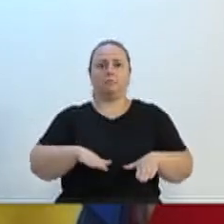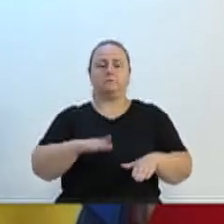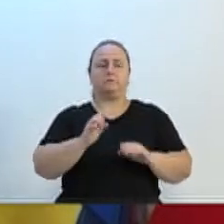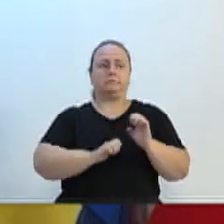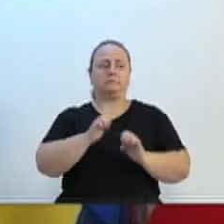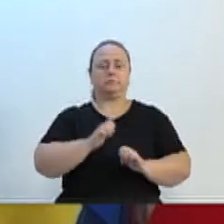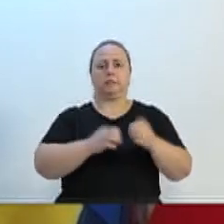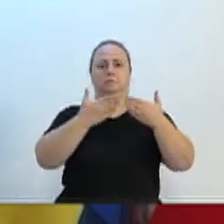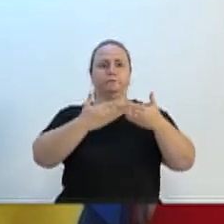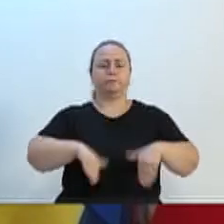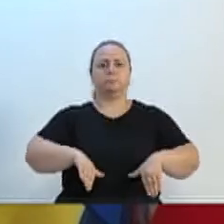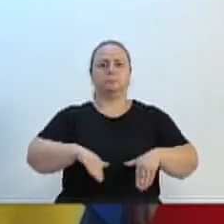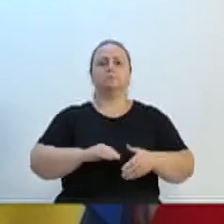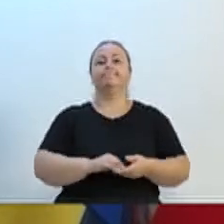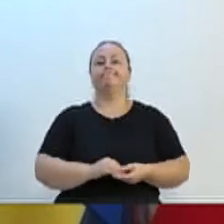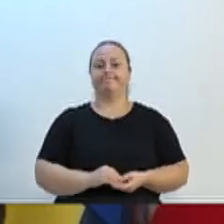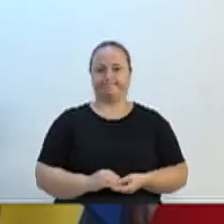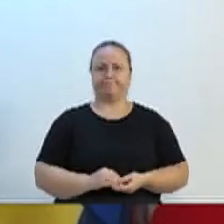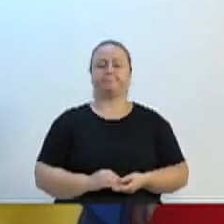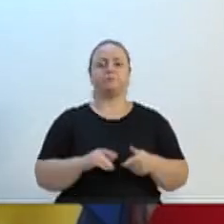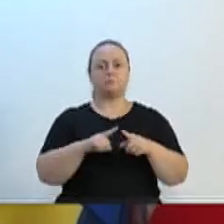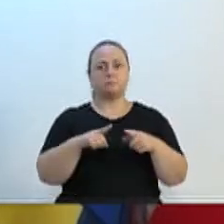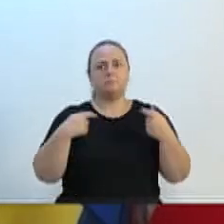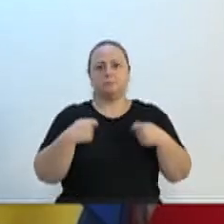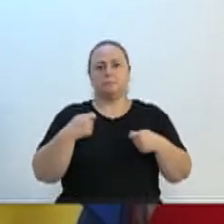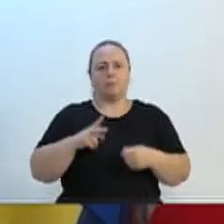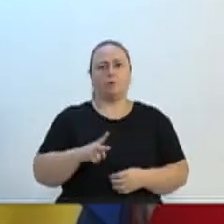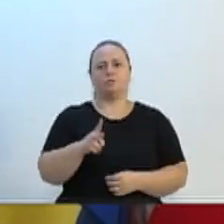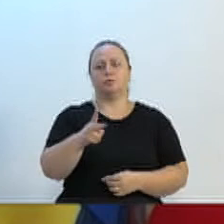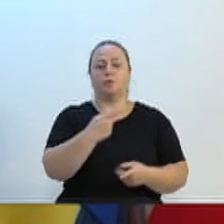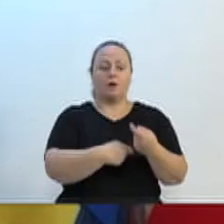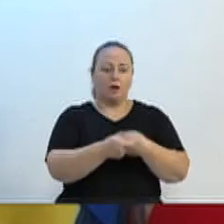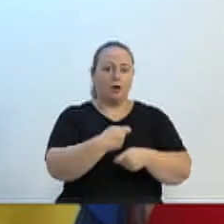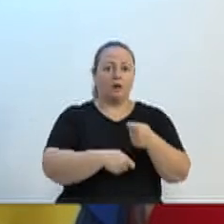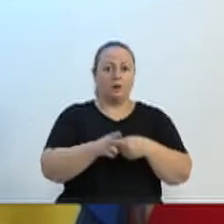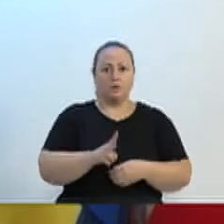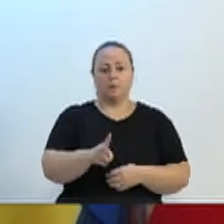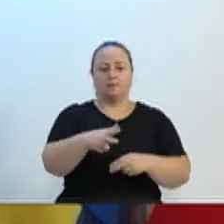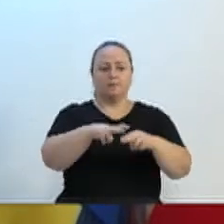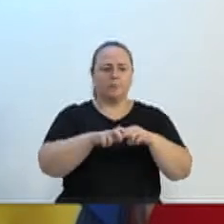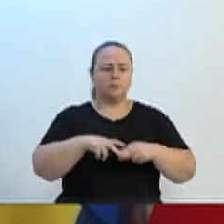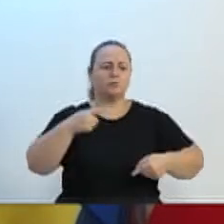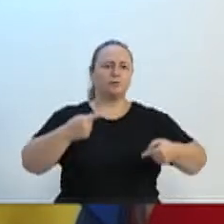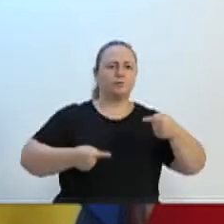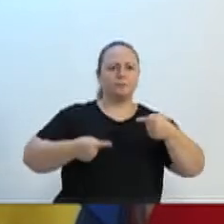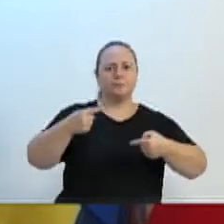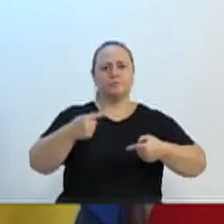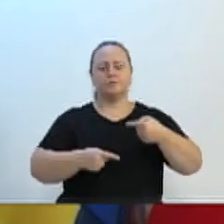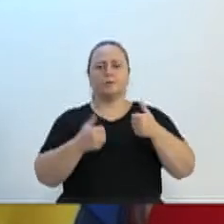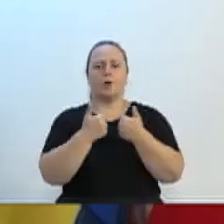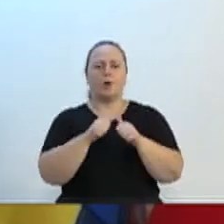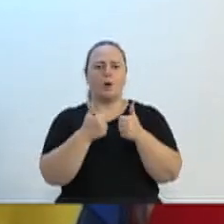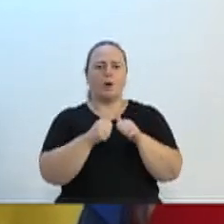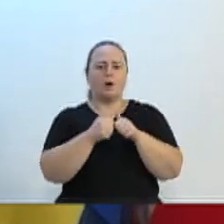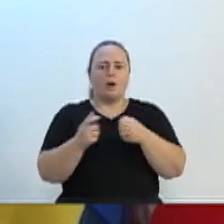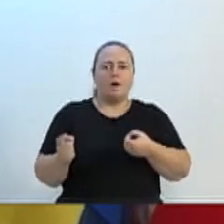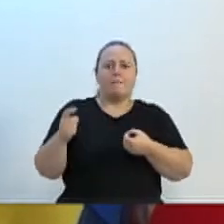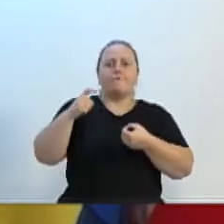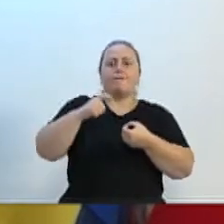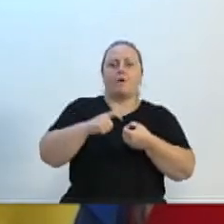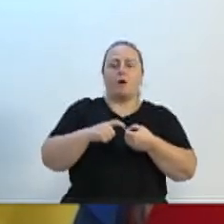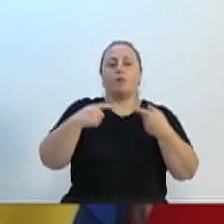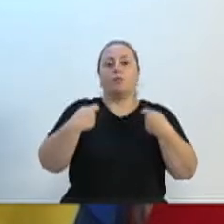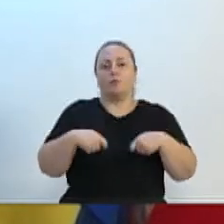privada que carrega este país precisa funcionar. Então, é um debate que o transporte coletivo, em algum momento, vai ter o retorno. Quando tiver essa situação do